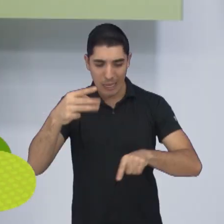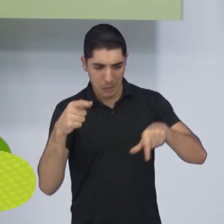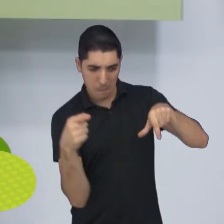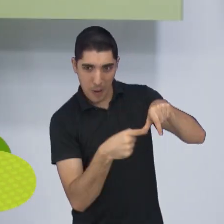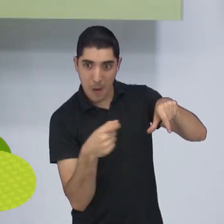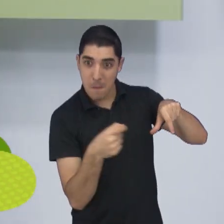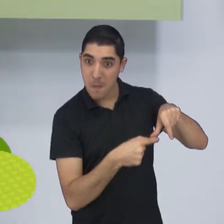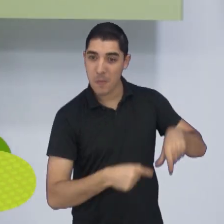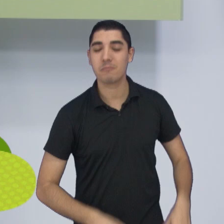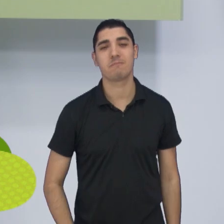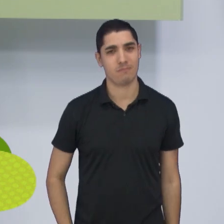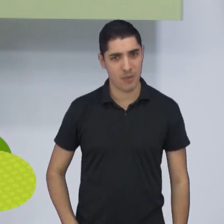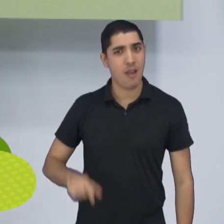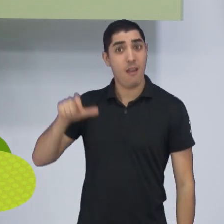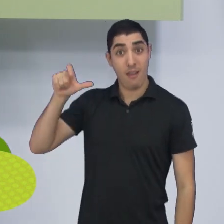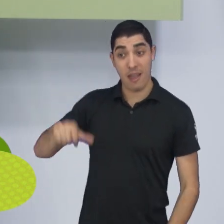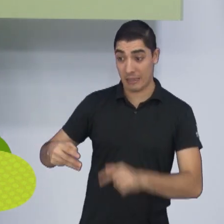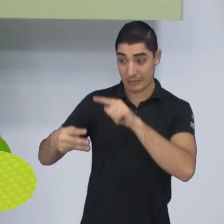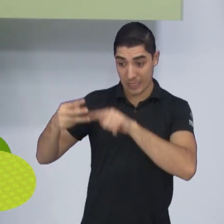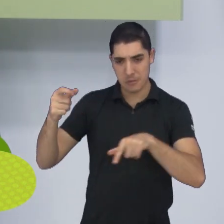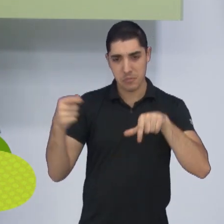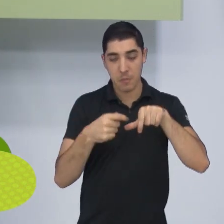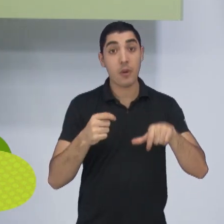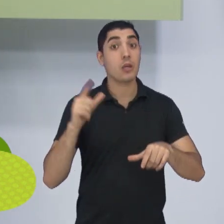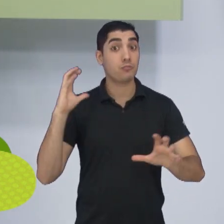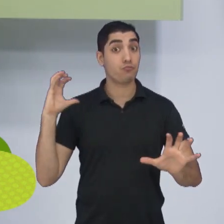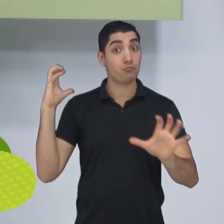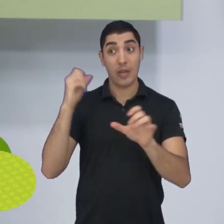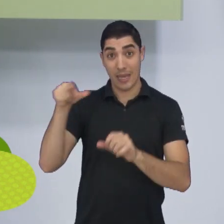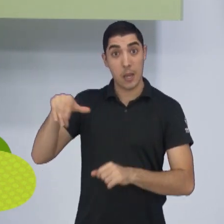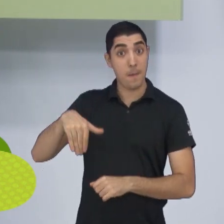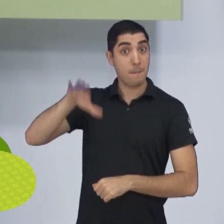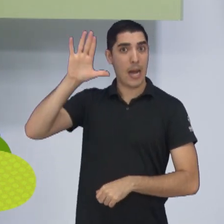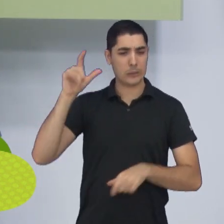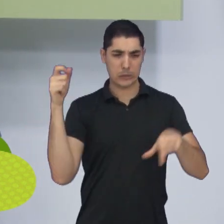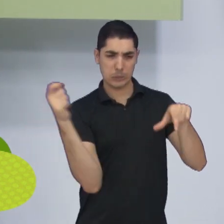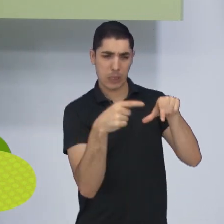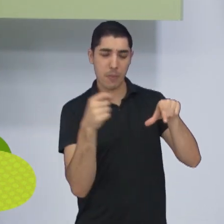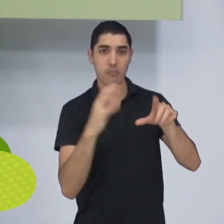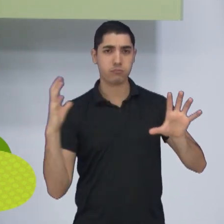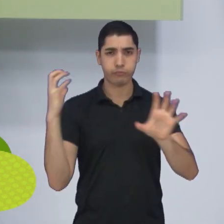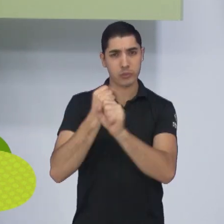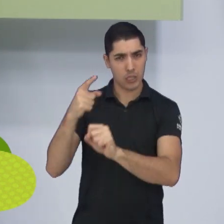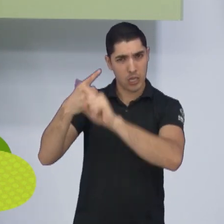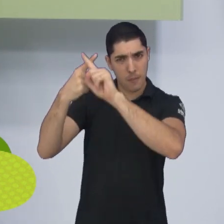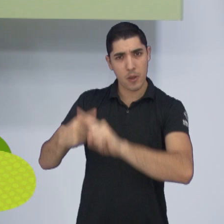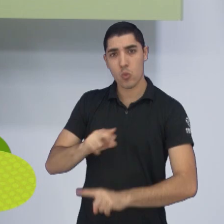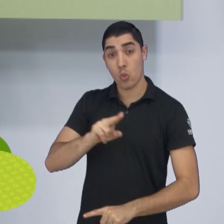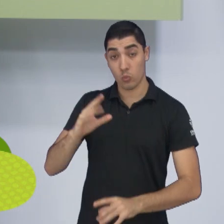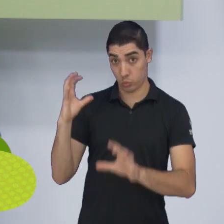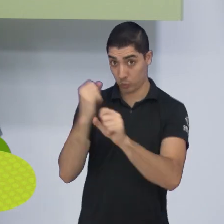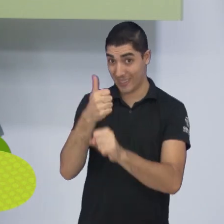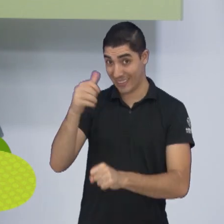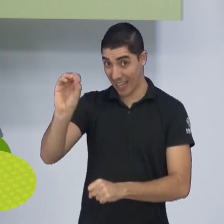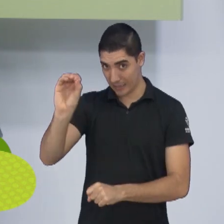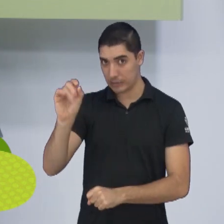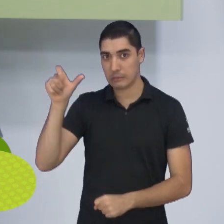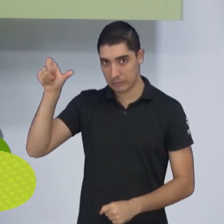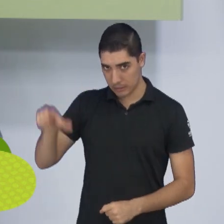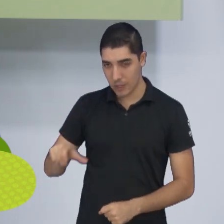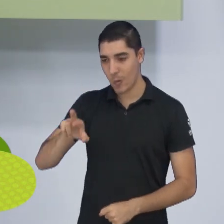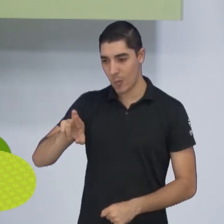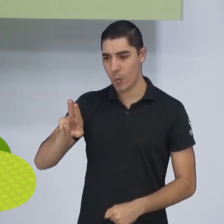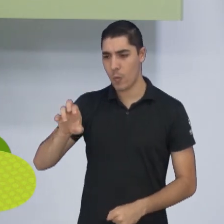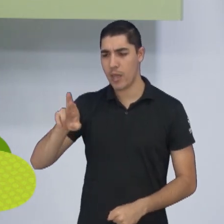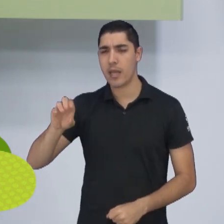Marcou 3, saiu o artilheiro do campeonato com 10 gols. O goleiro, esqueci o nome, acho que é Fernando, do